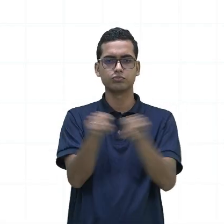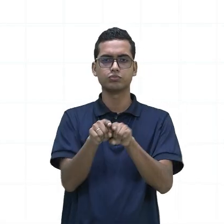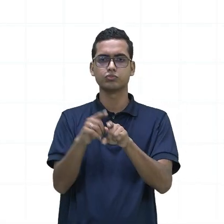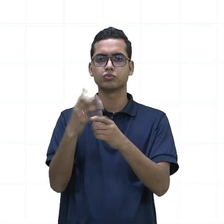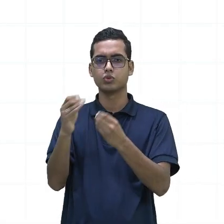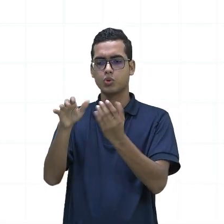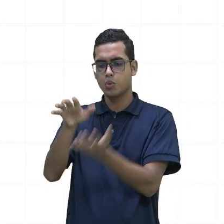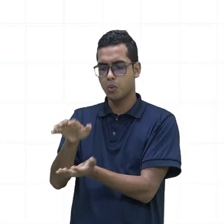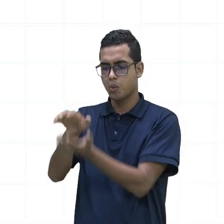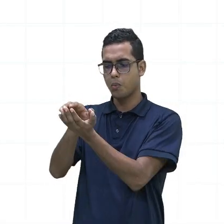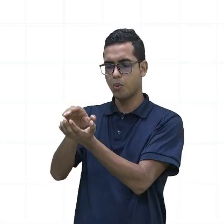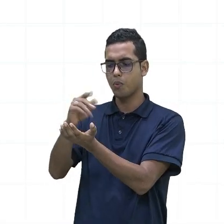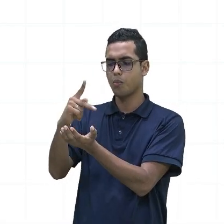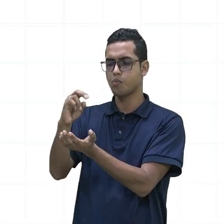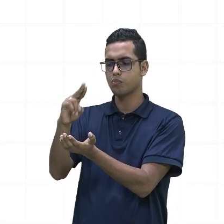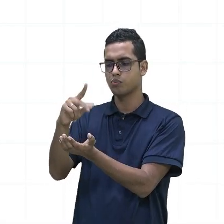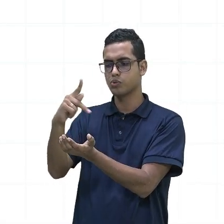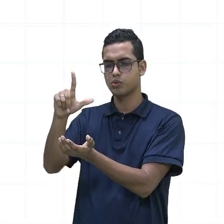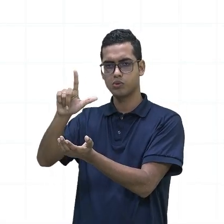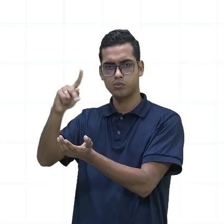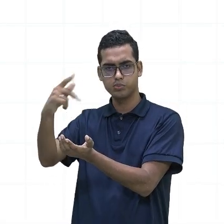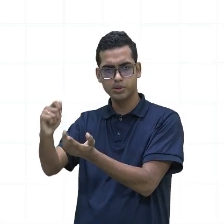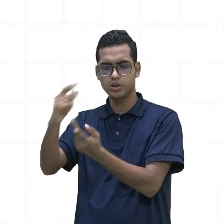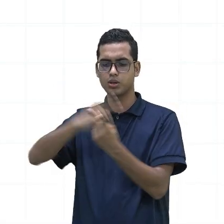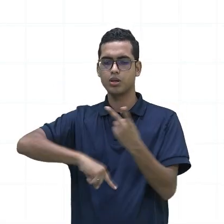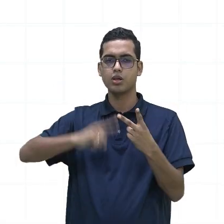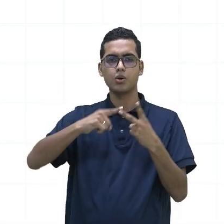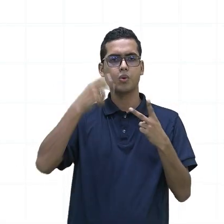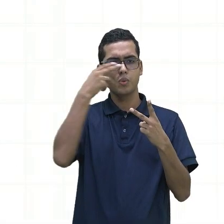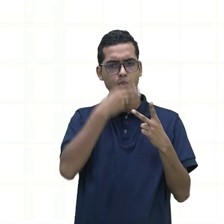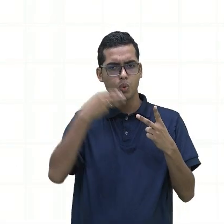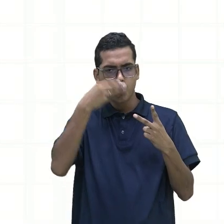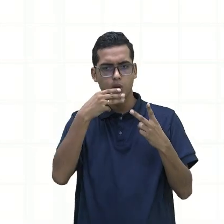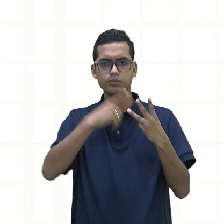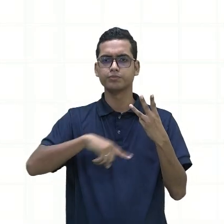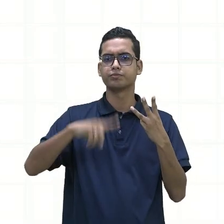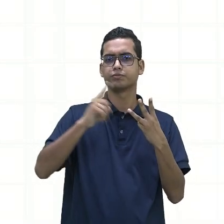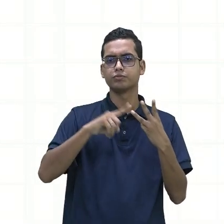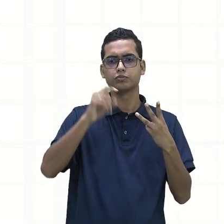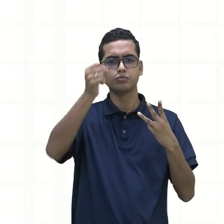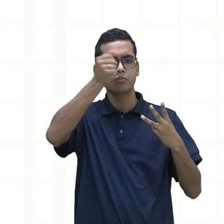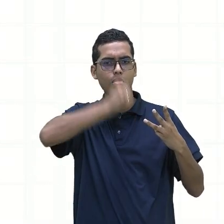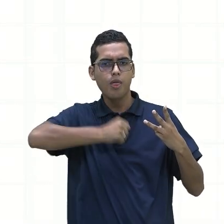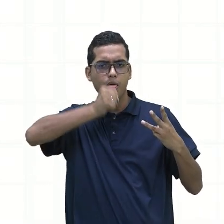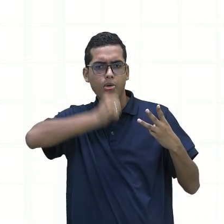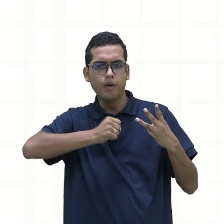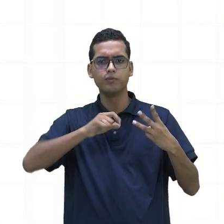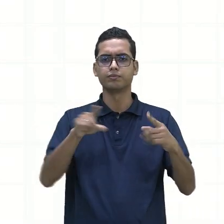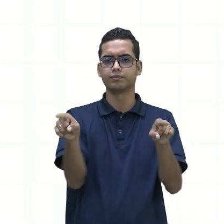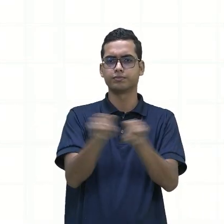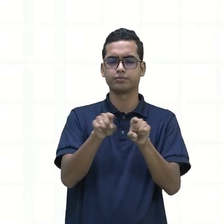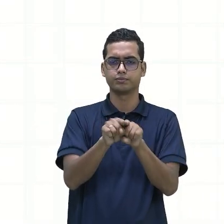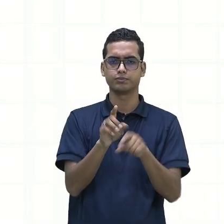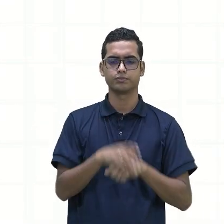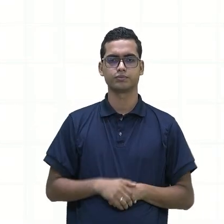doces e sorvetes, né? E aí, essas polpas,